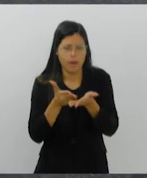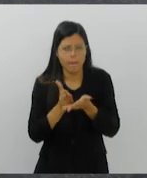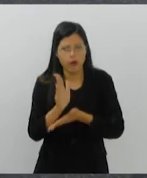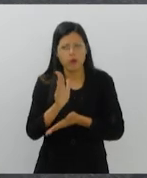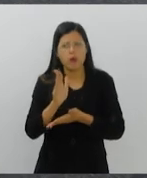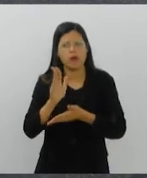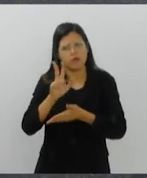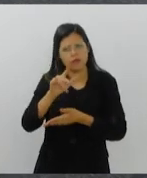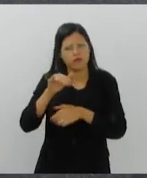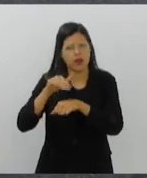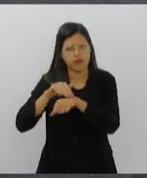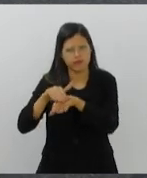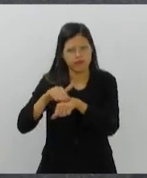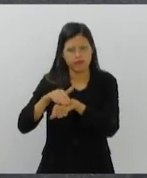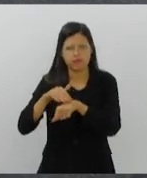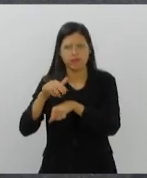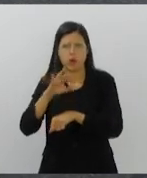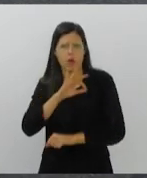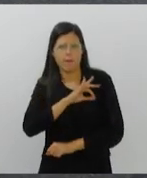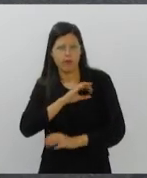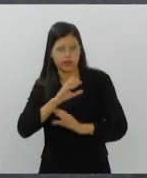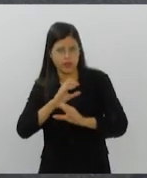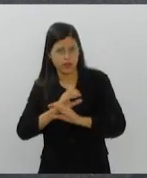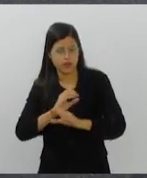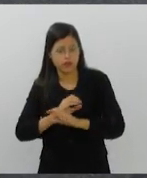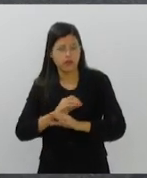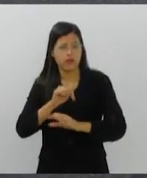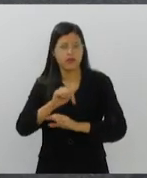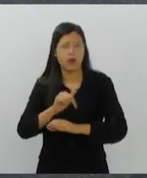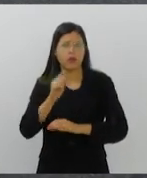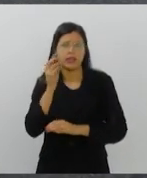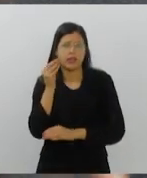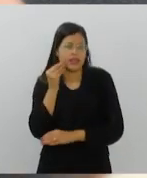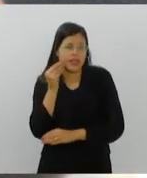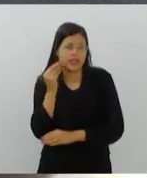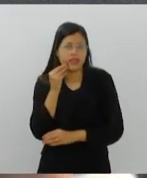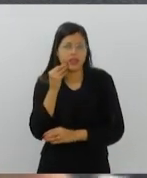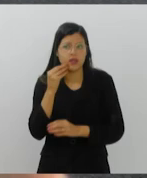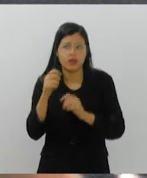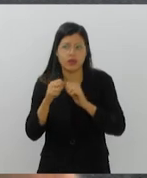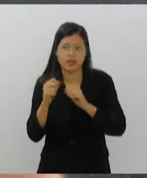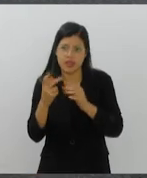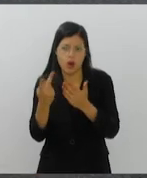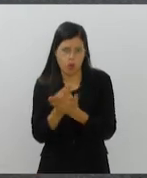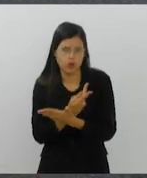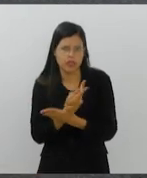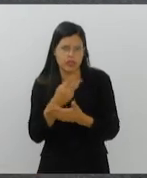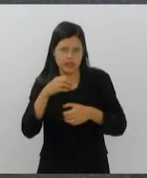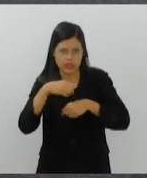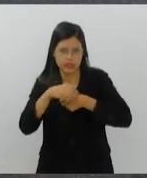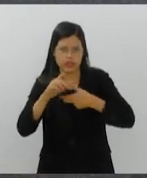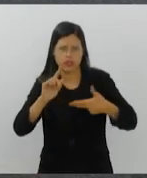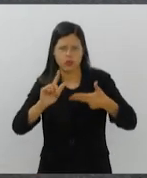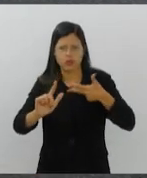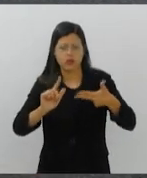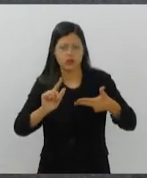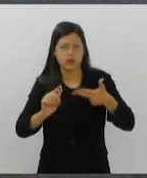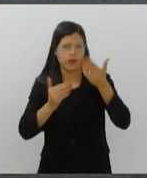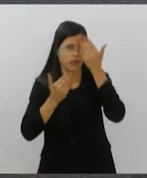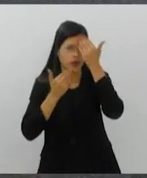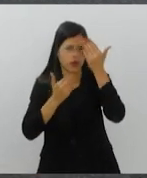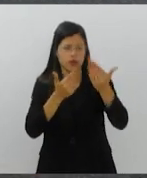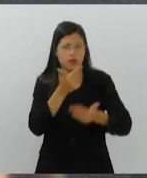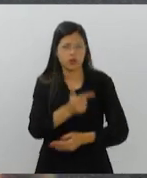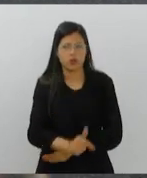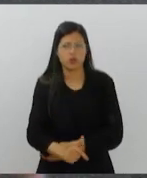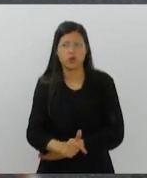Polícia Civil na tentativa de dar efetividade a essa indicação legislativa. Agradecendo mais uma vez aqui o